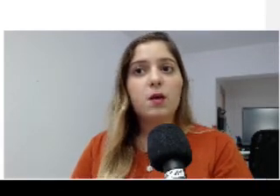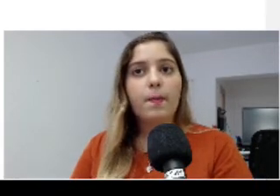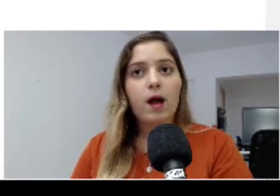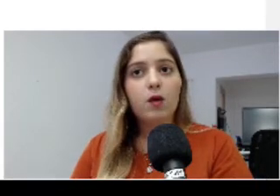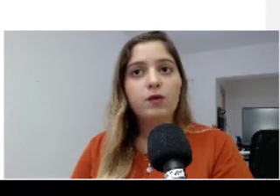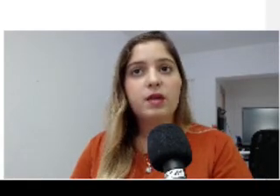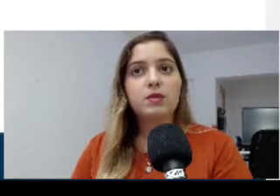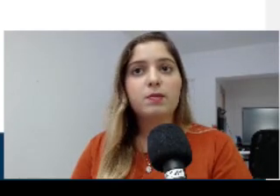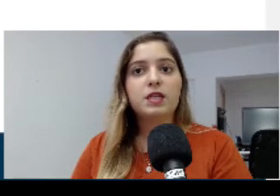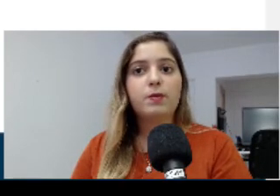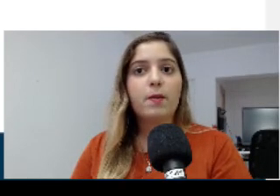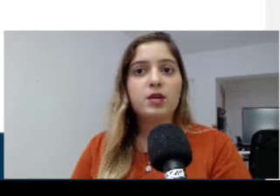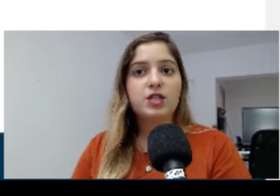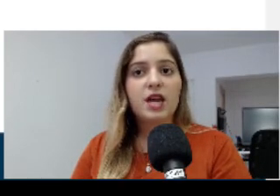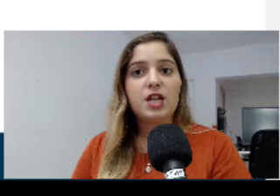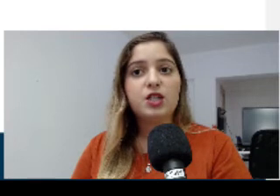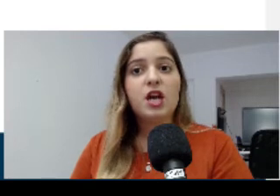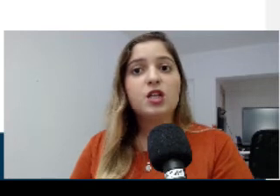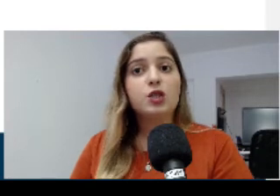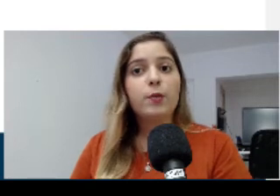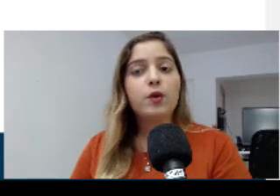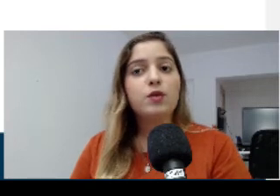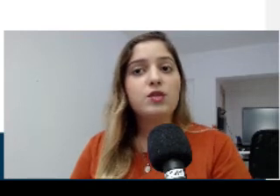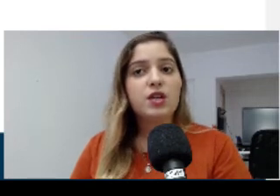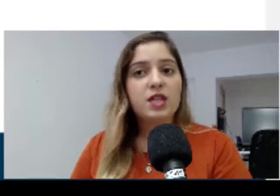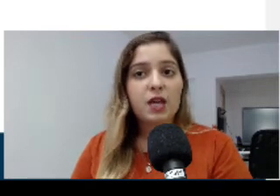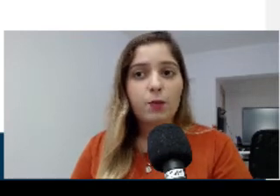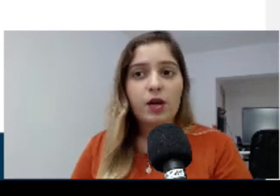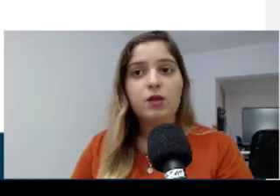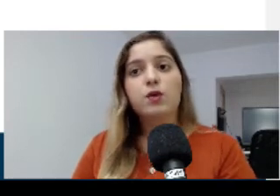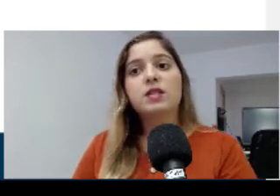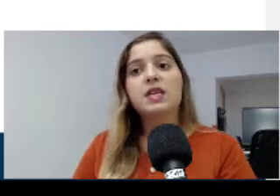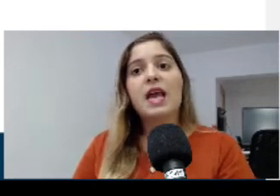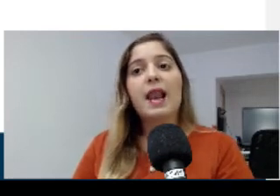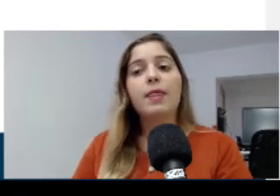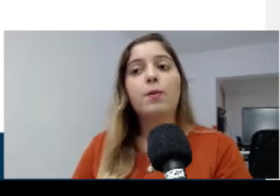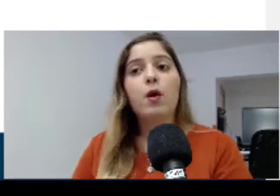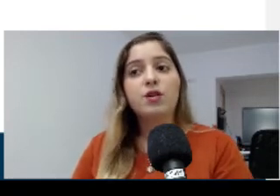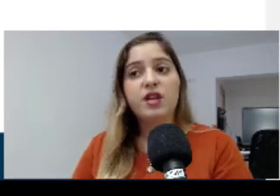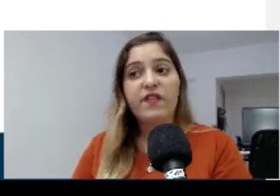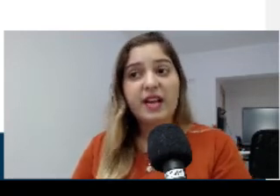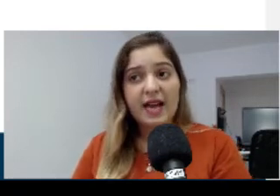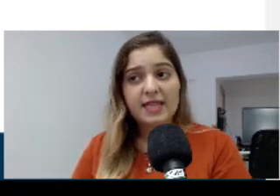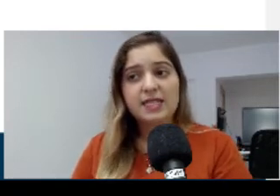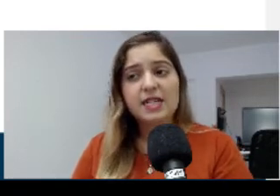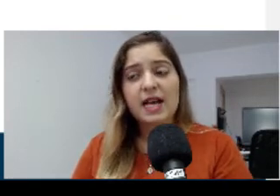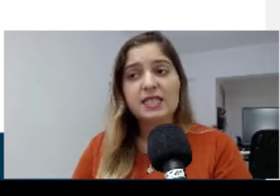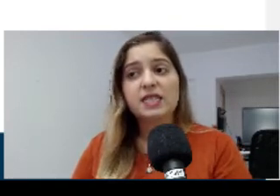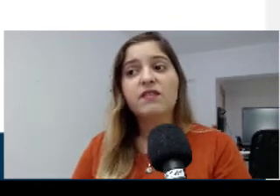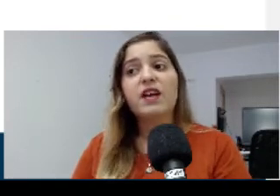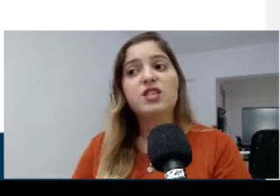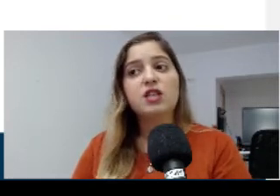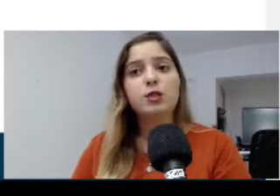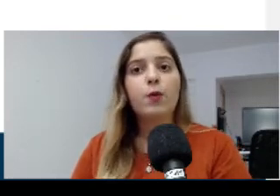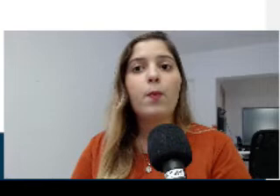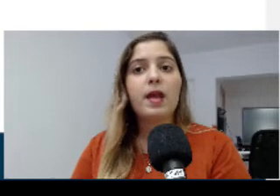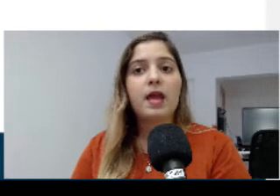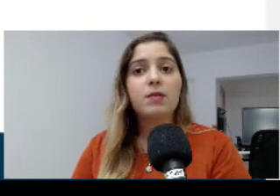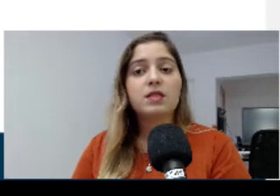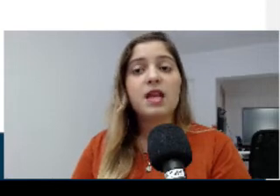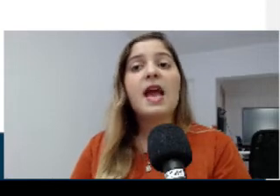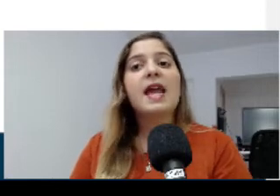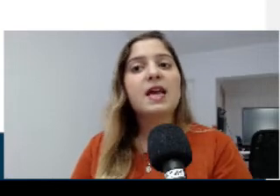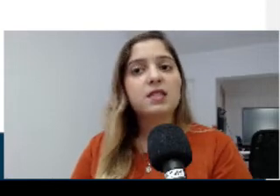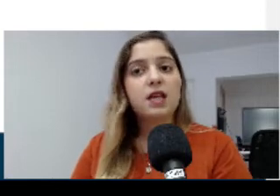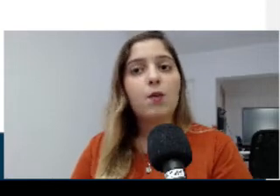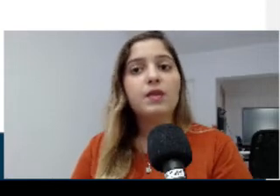de São Paulo, temos em principal manchete sobre o Rio de Janeiro, moradores que relatam morte a facadas e casas invadidas por